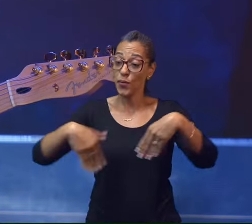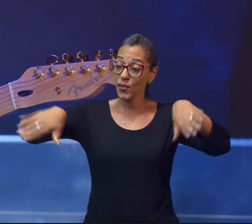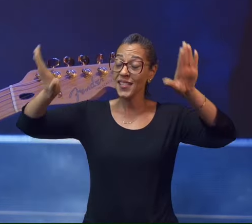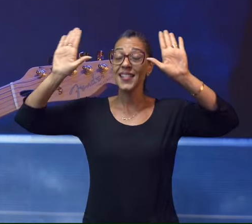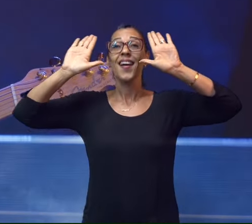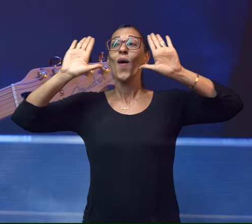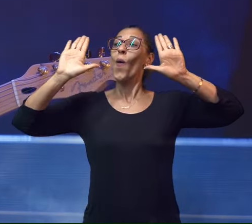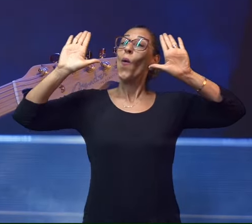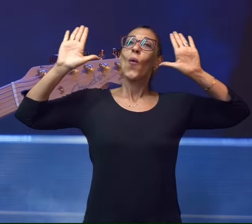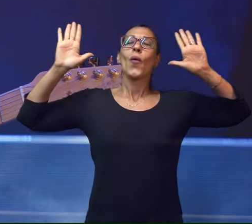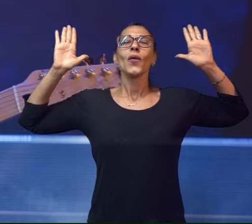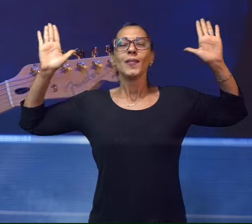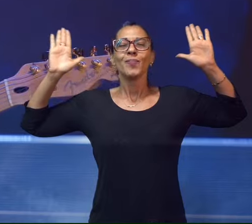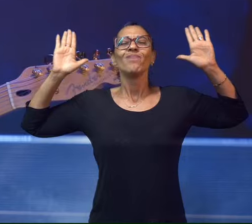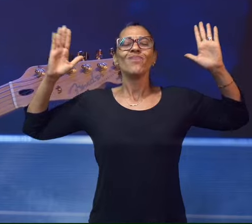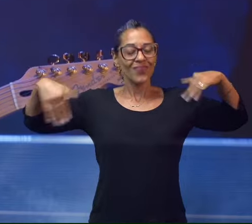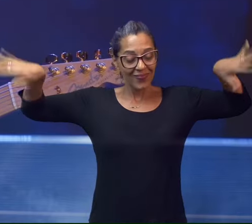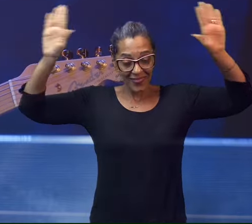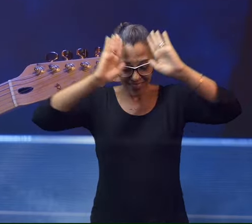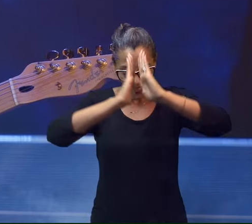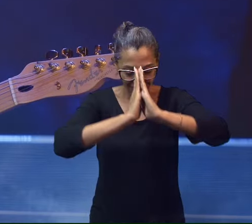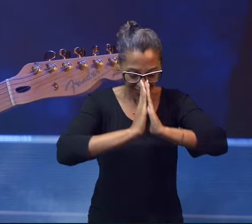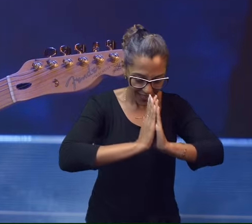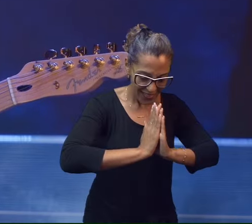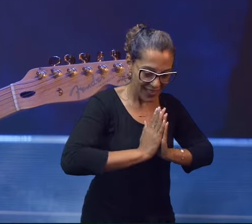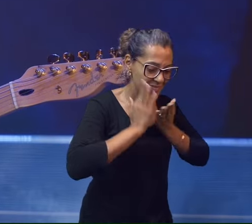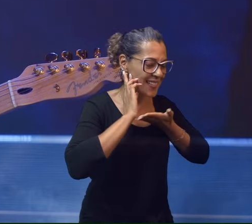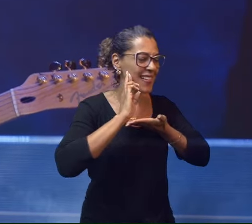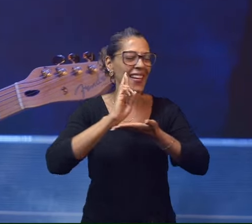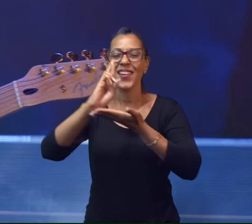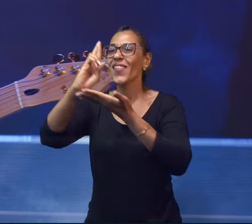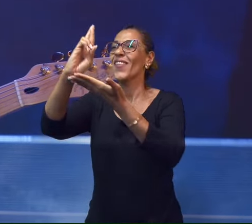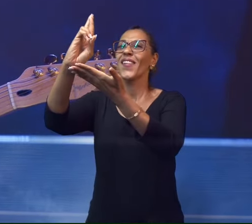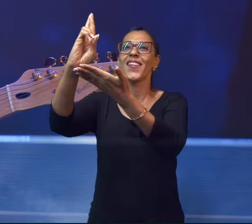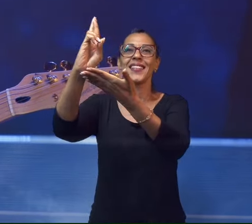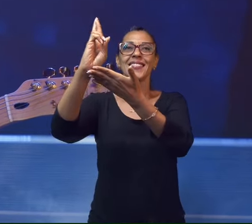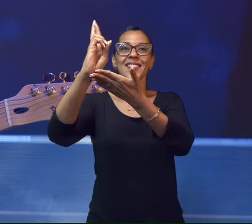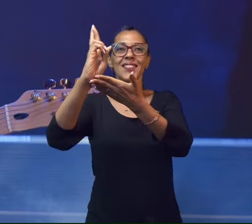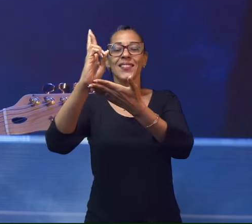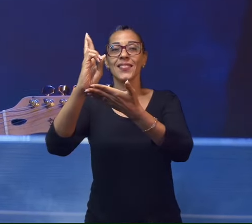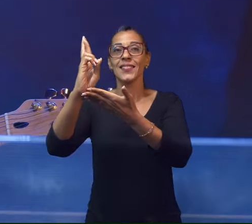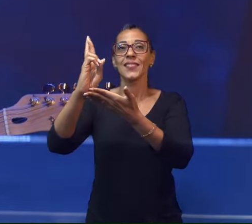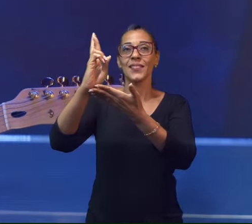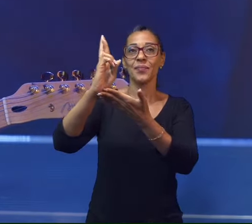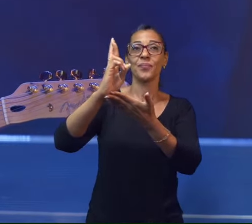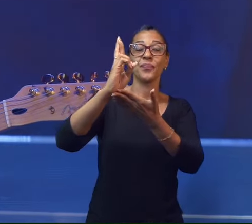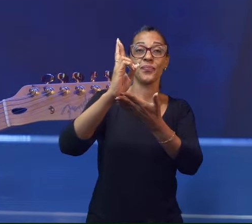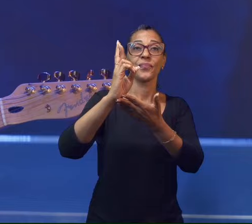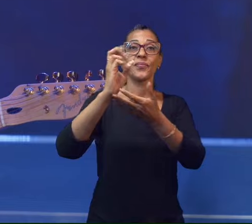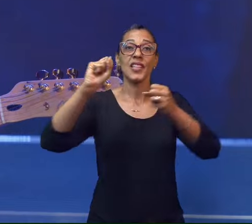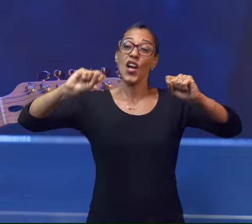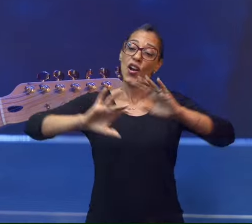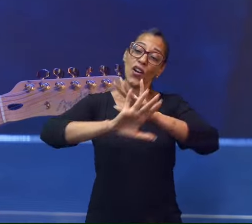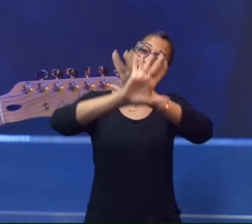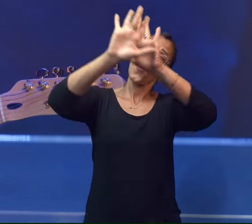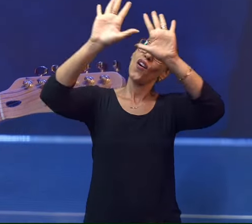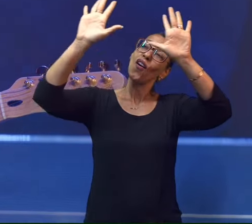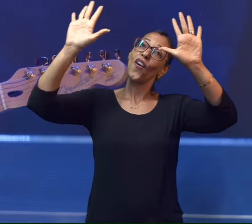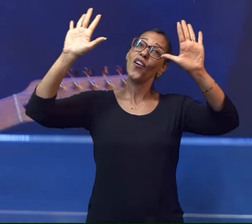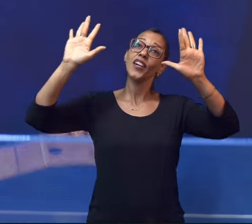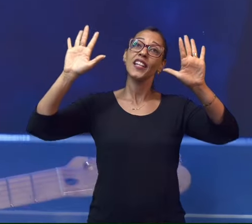nossas mãos te adoramos ao Senhor Digno de Glória